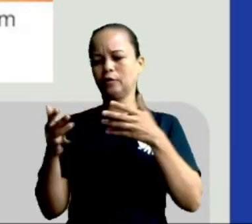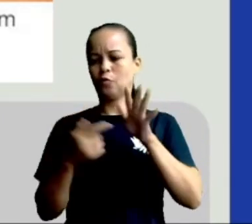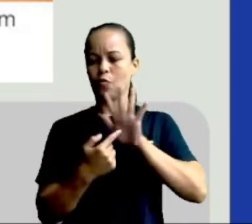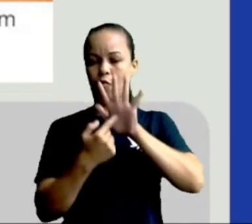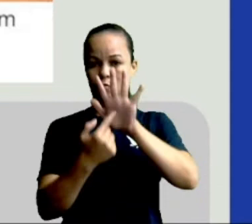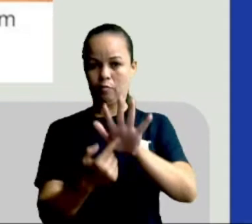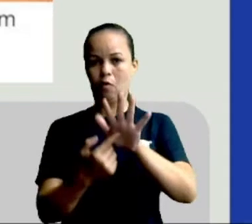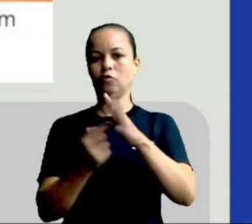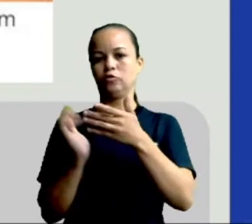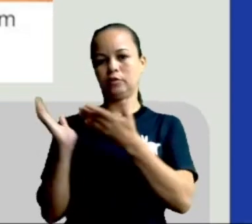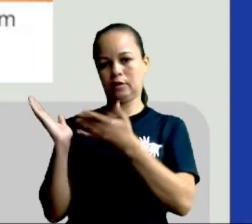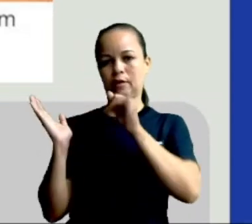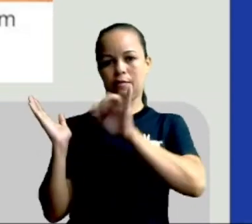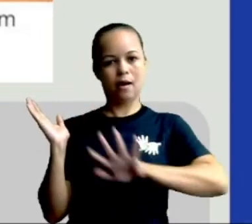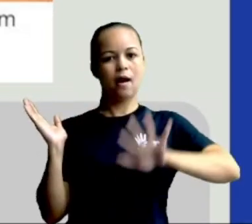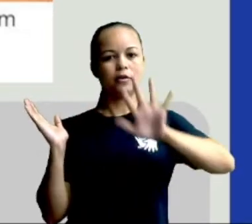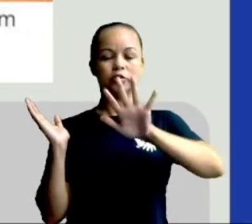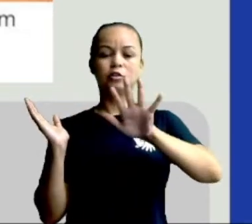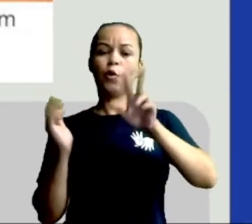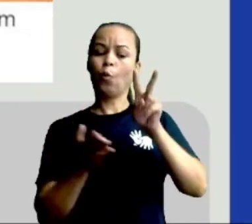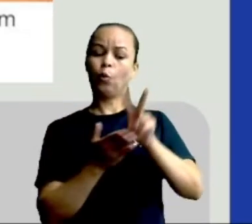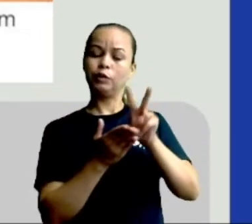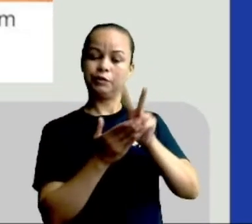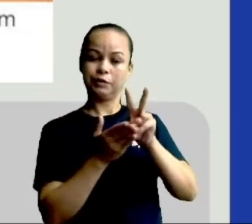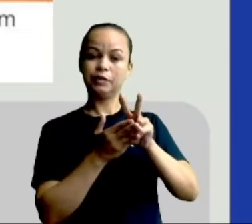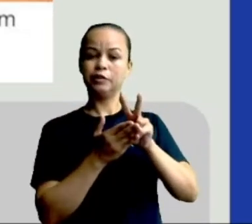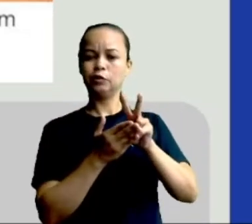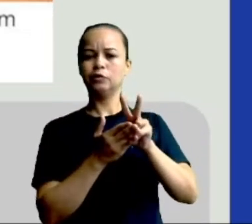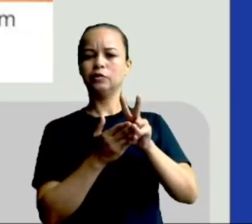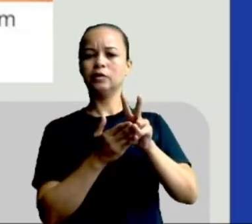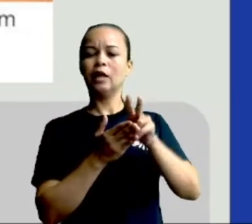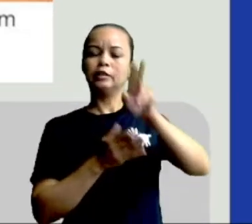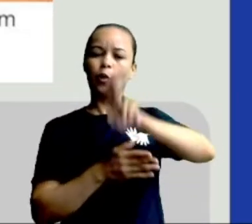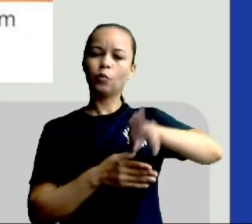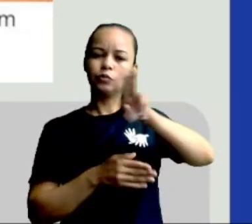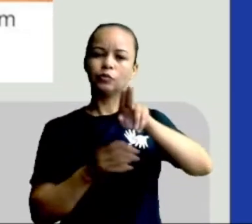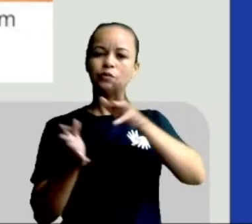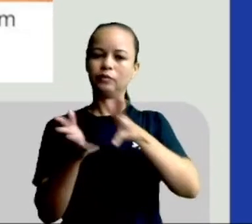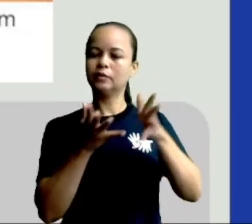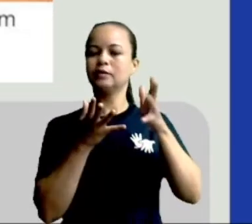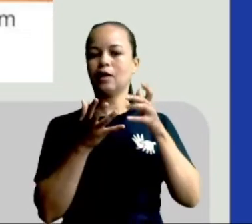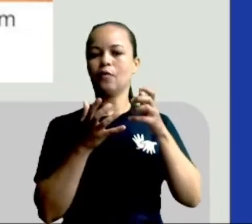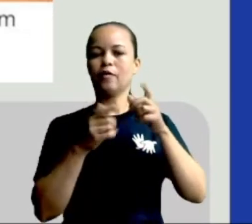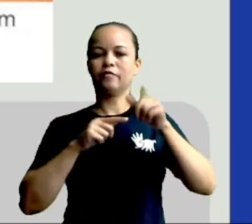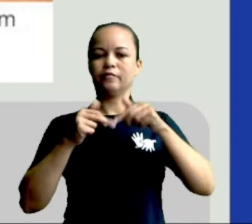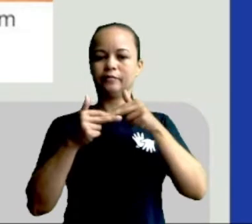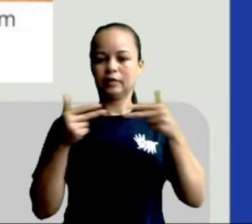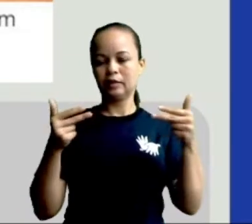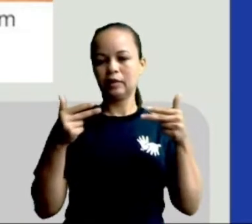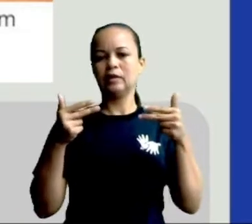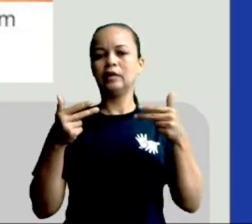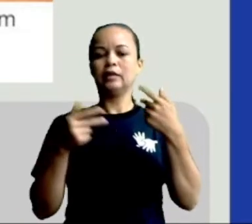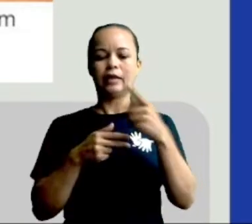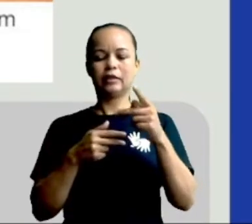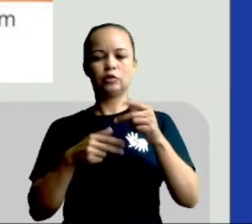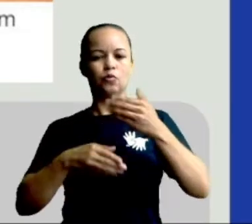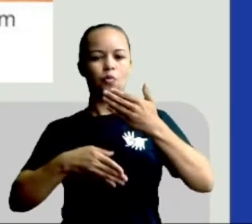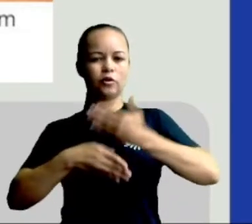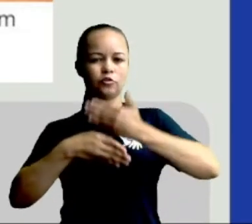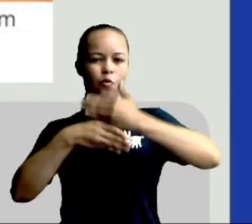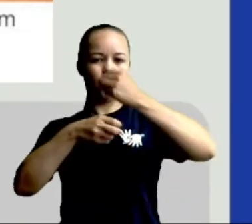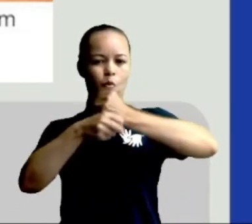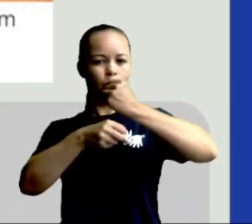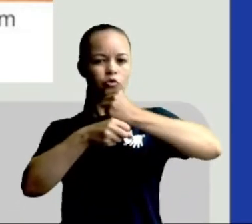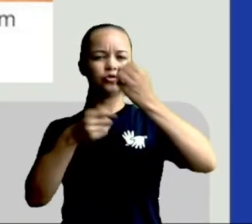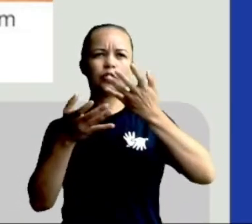aí na figura, né? Os índios, os povos indígenas, eles gostam muito de utilizar elementos da natureza em suas construções,